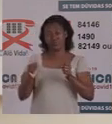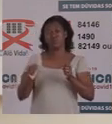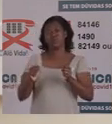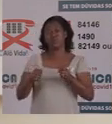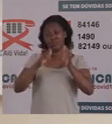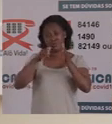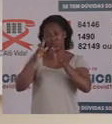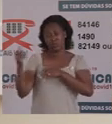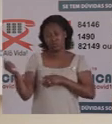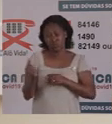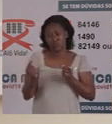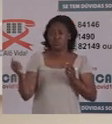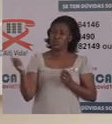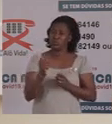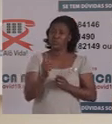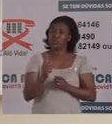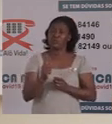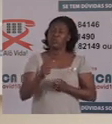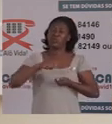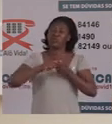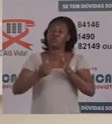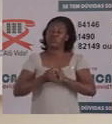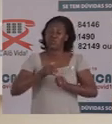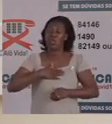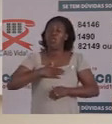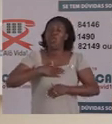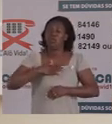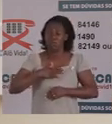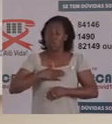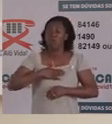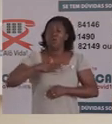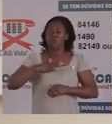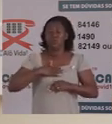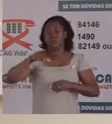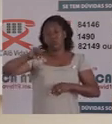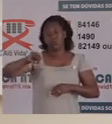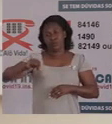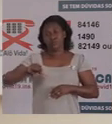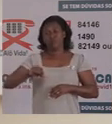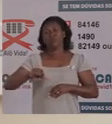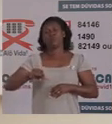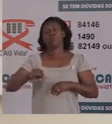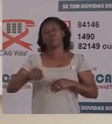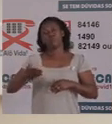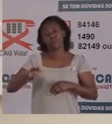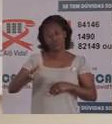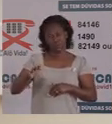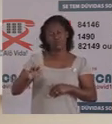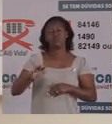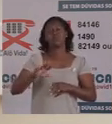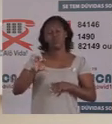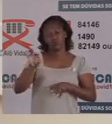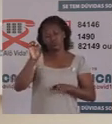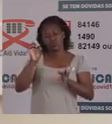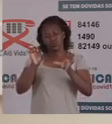pacientes que se apresentam com quadros respiratórios graves e ligeiros, e entre estes nós